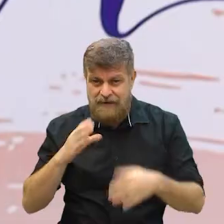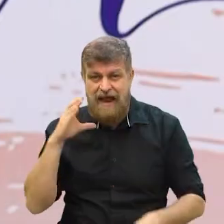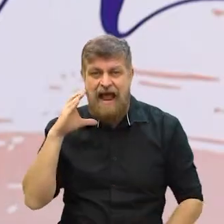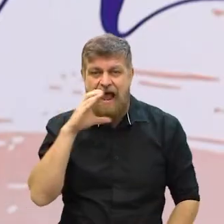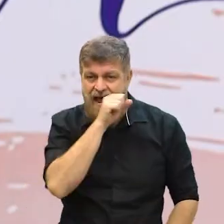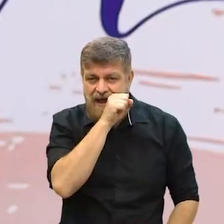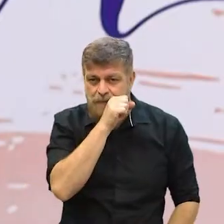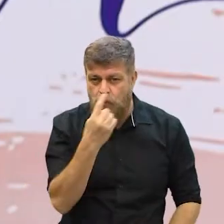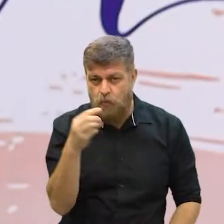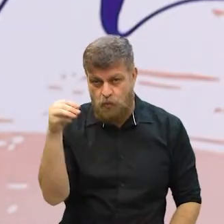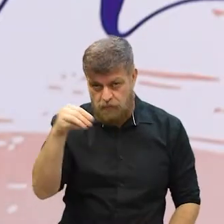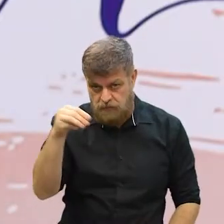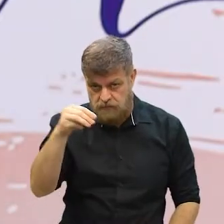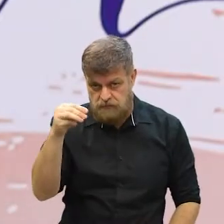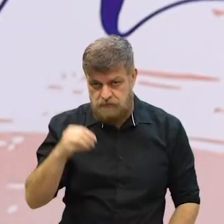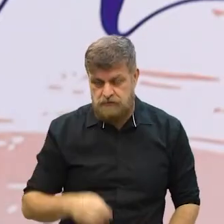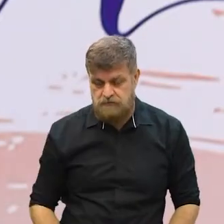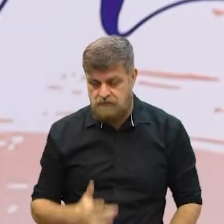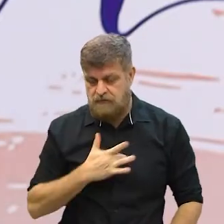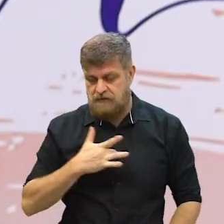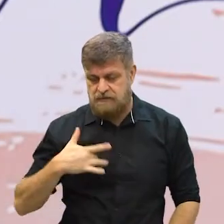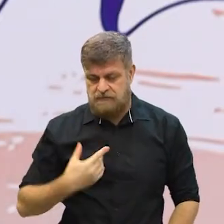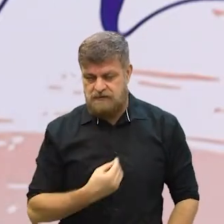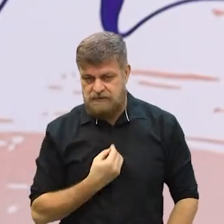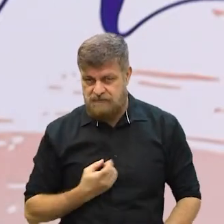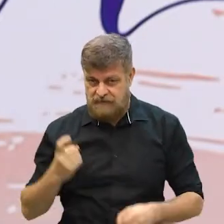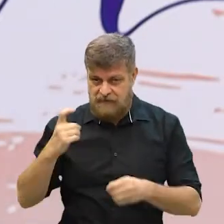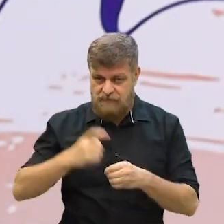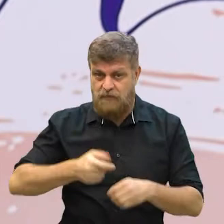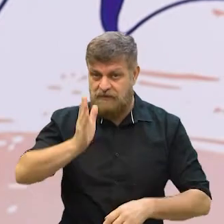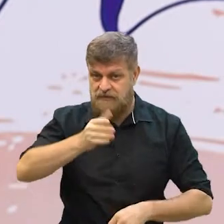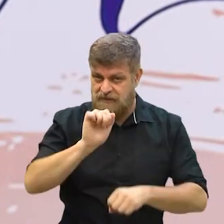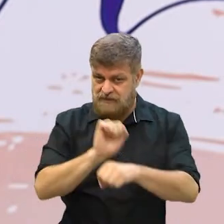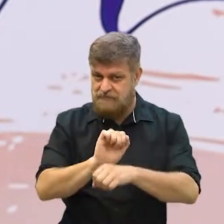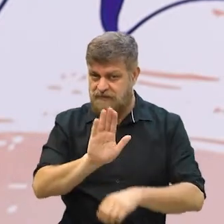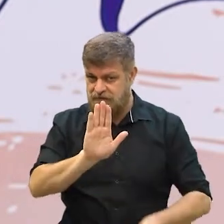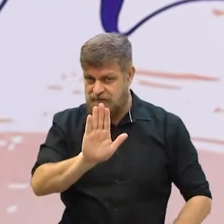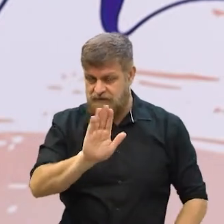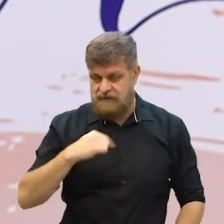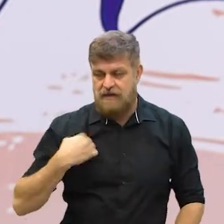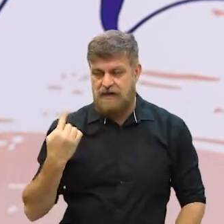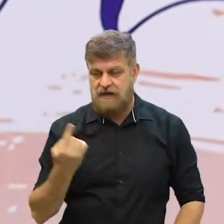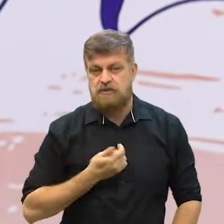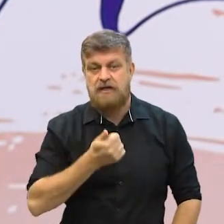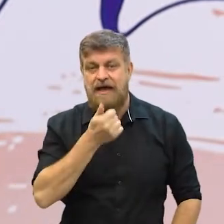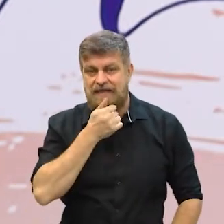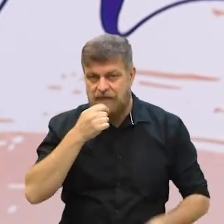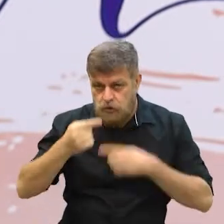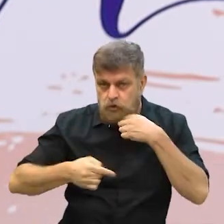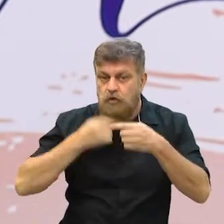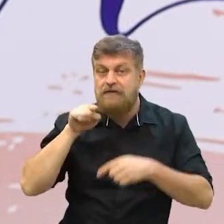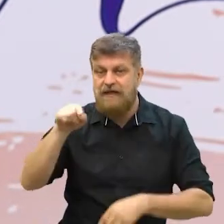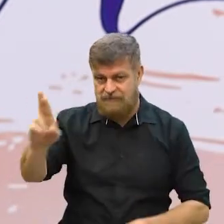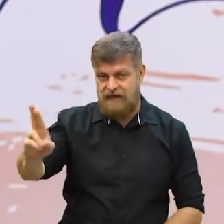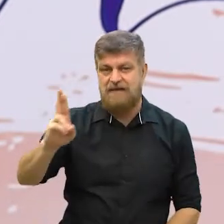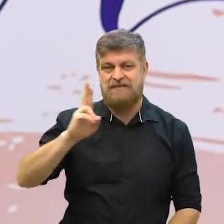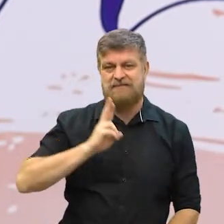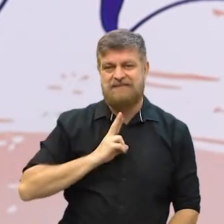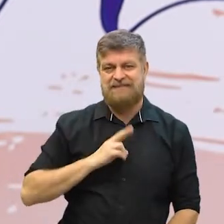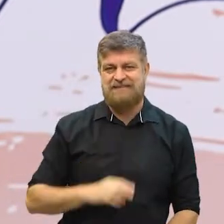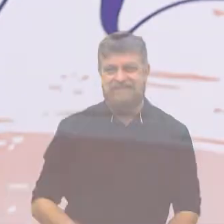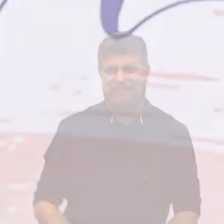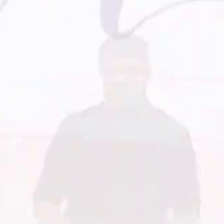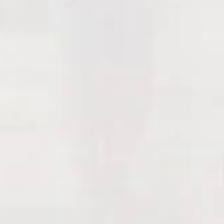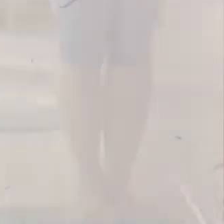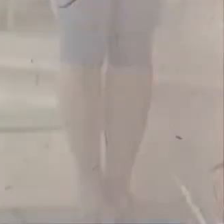intervalo. É rapidinho, 1 minutinho. O Saúde e Vida volta já já. Não saia daí. porque a gente ainda vai tirar mais dúvidas sobre esse